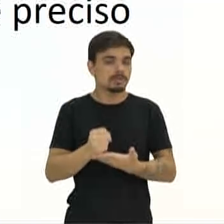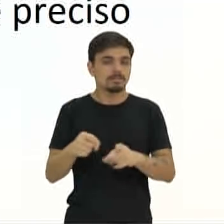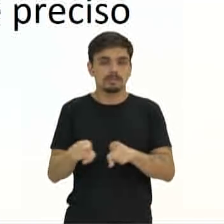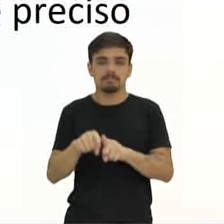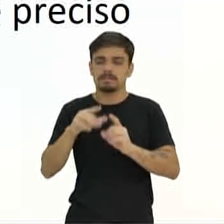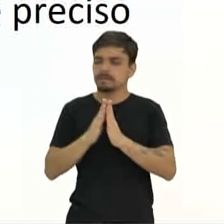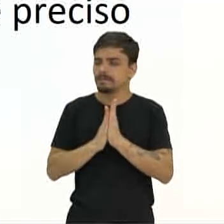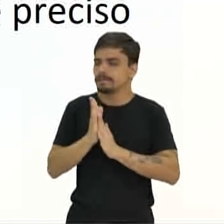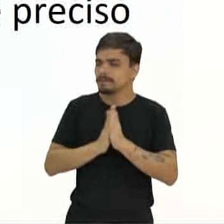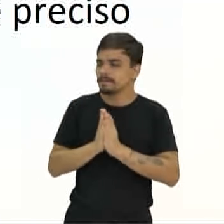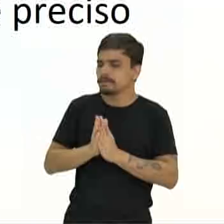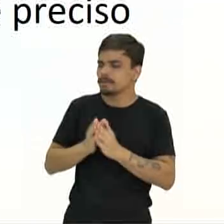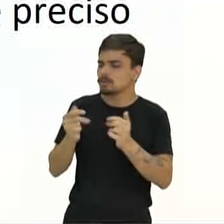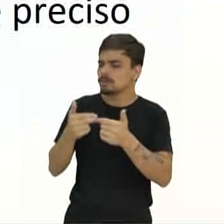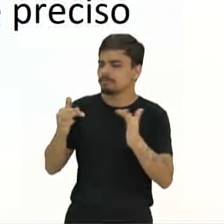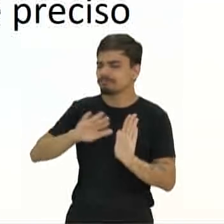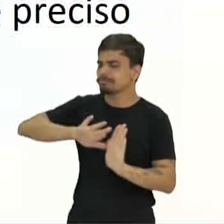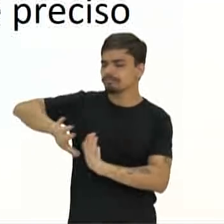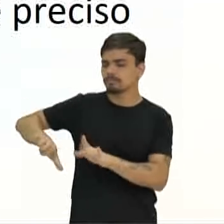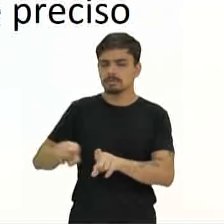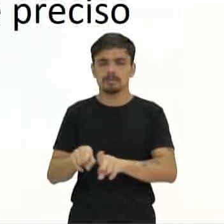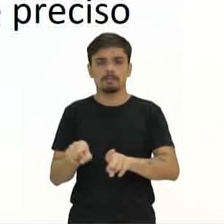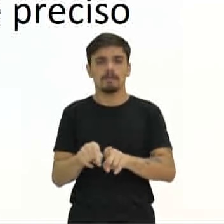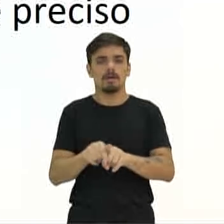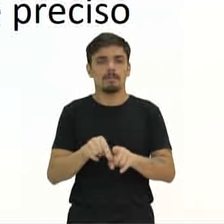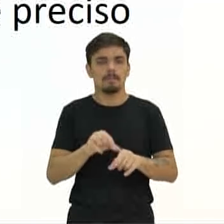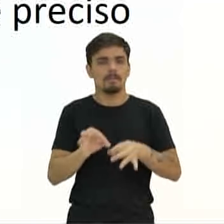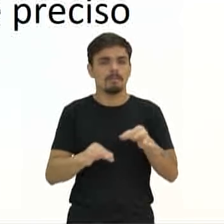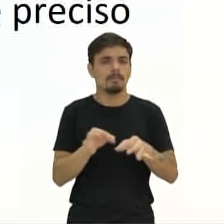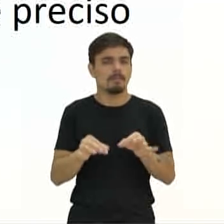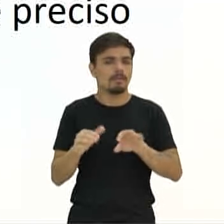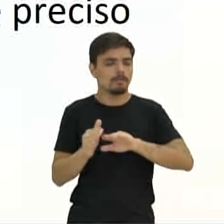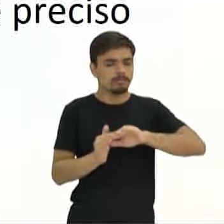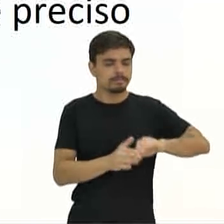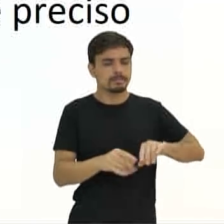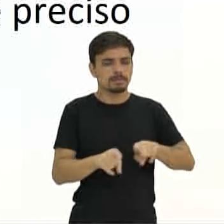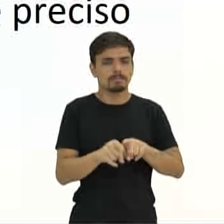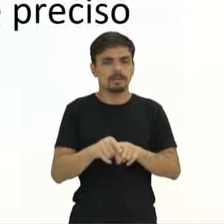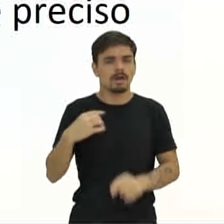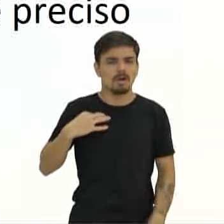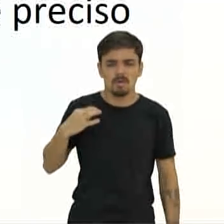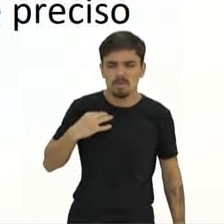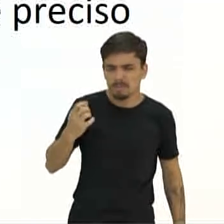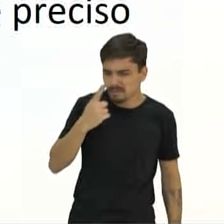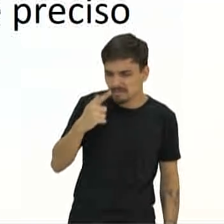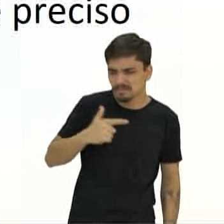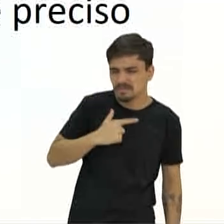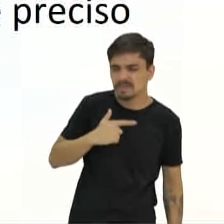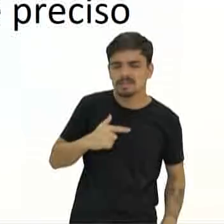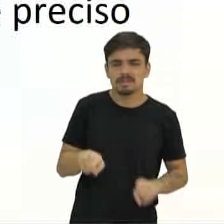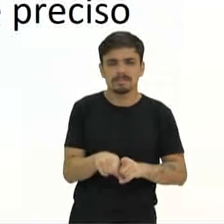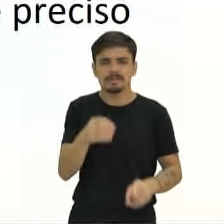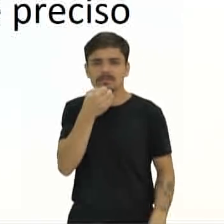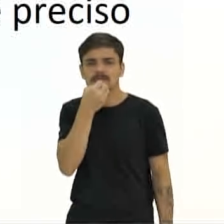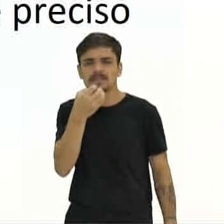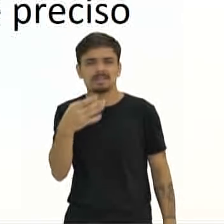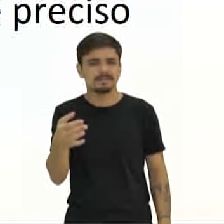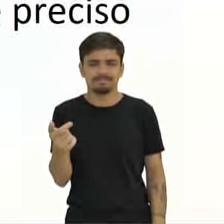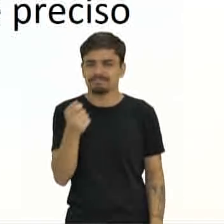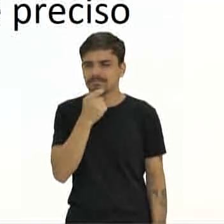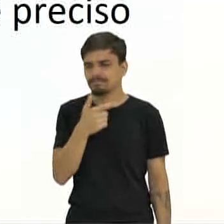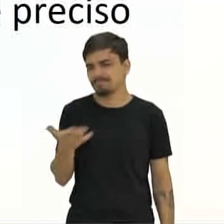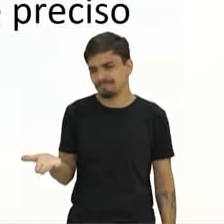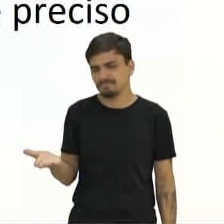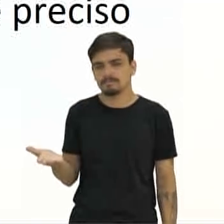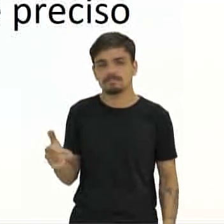que nem queremos, ignorar ofertas no fundo desinteressantes, como roupas ridículas e viagens sem graça.